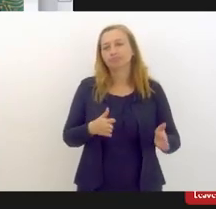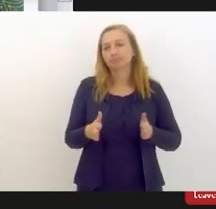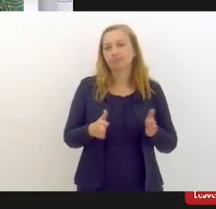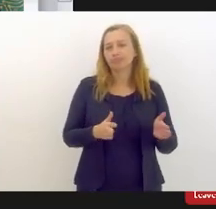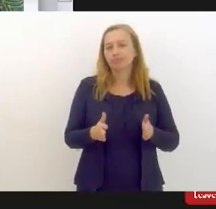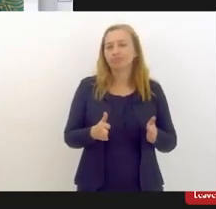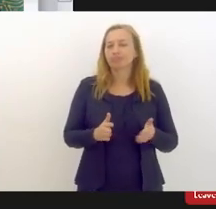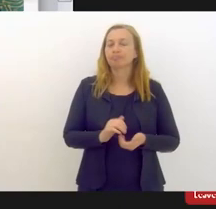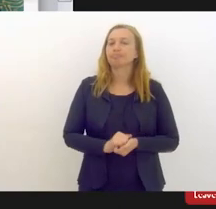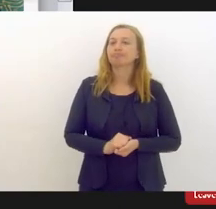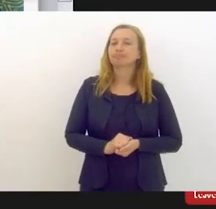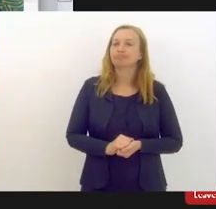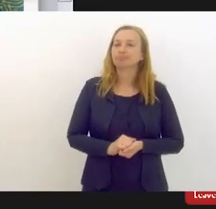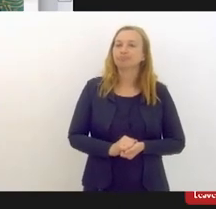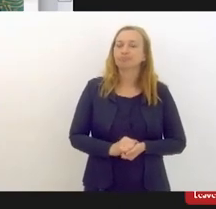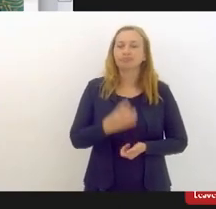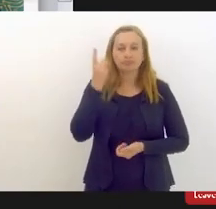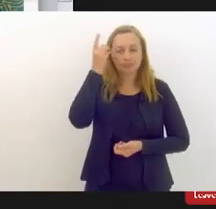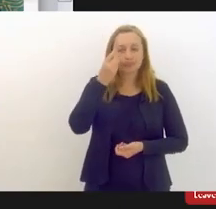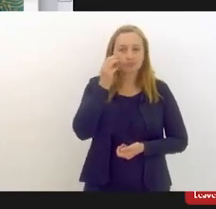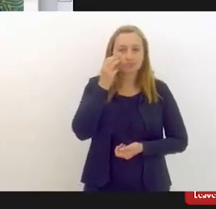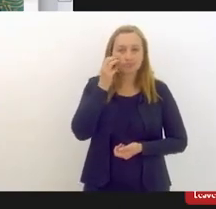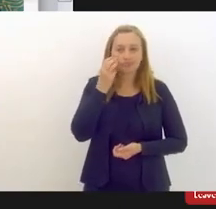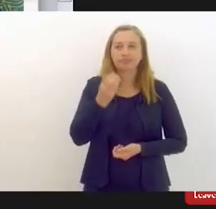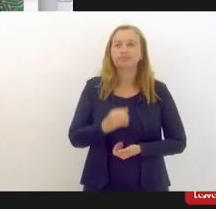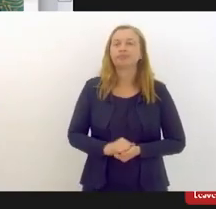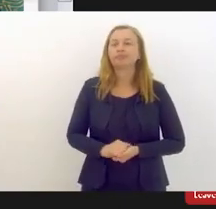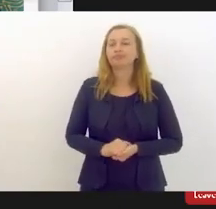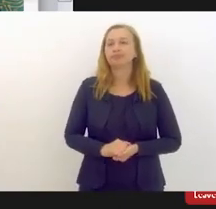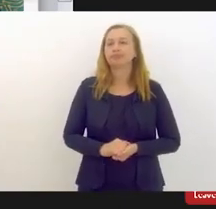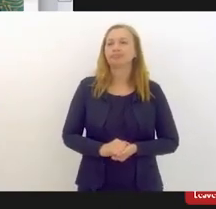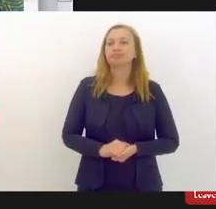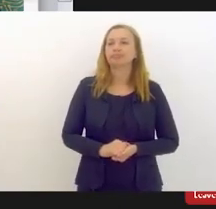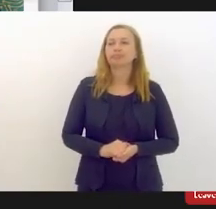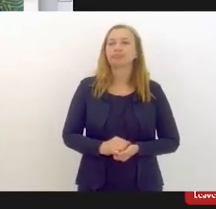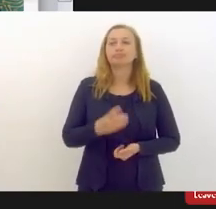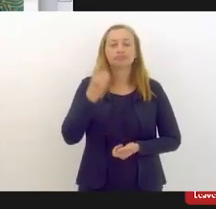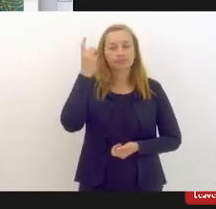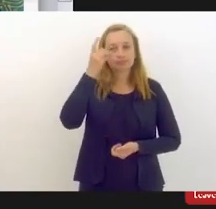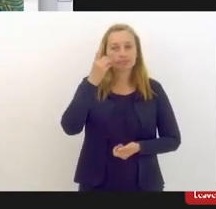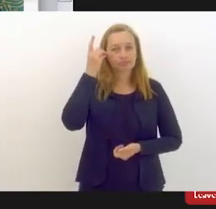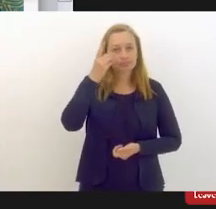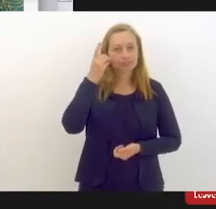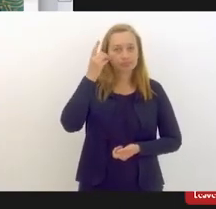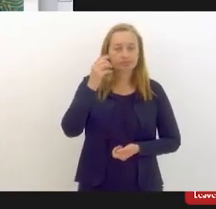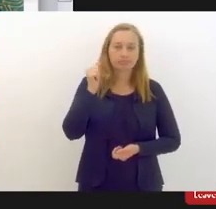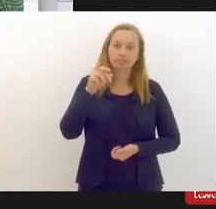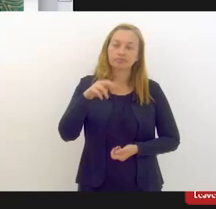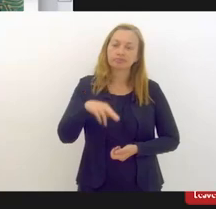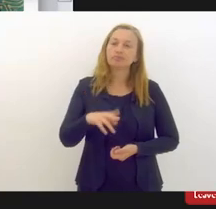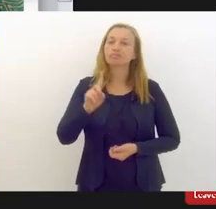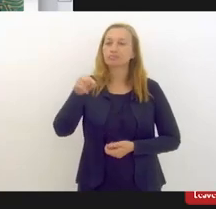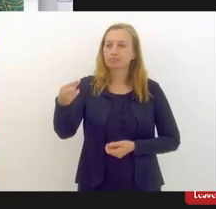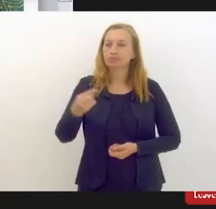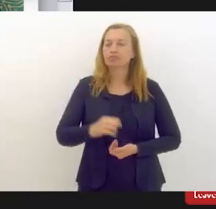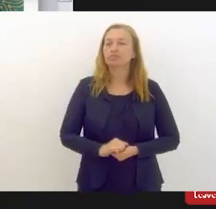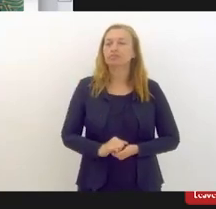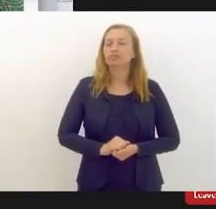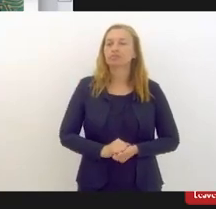de Educação. Deputado Valdec, deputado Sérgio Fernandes, deputado Luiz Carvalho, entre outros.